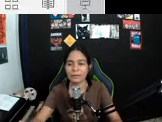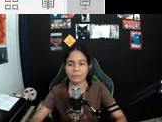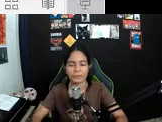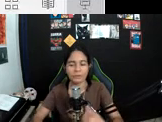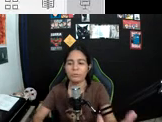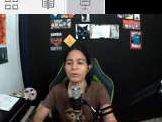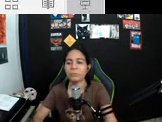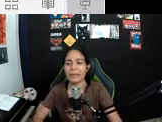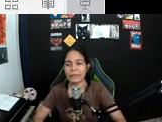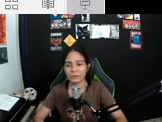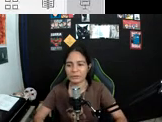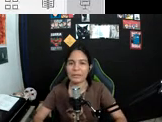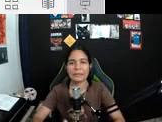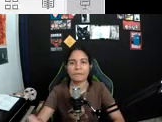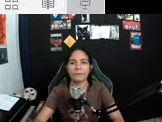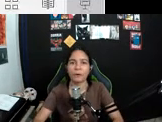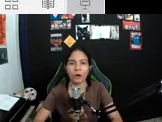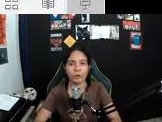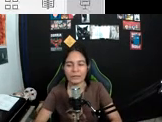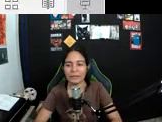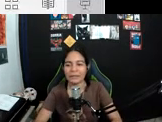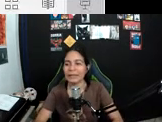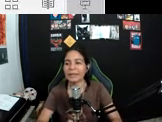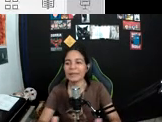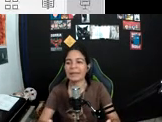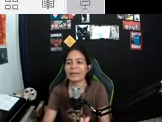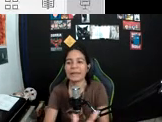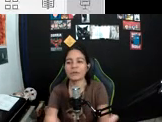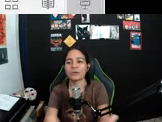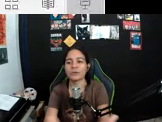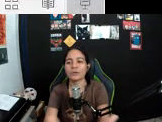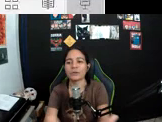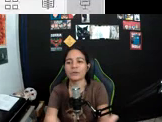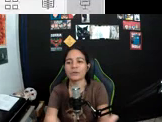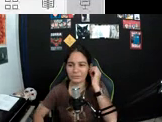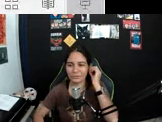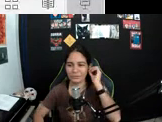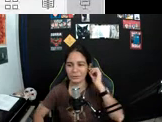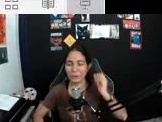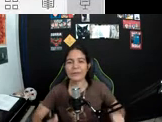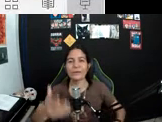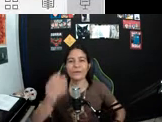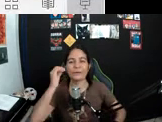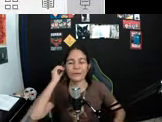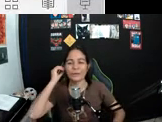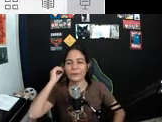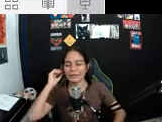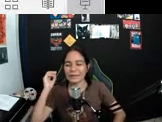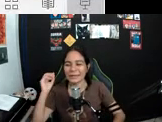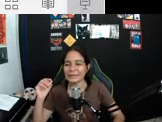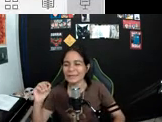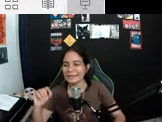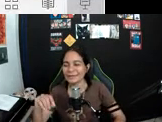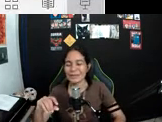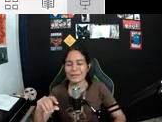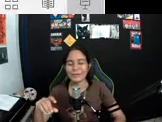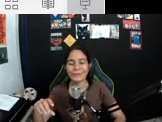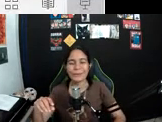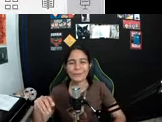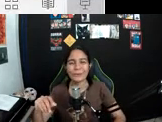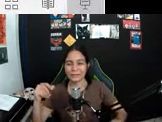vale para, por exemplo, um biomédico também que se forma, tem lá graduação. Ou então eu acho